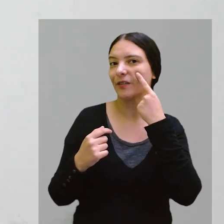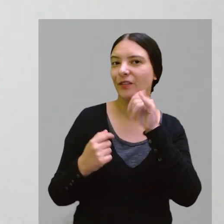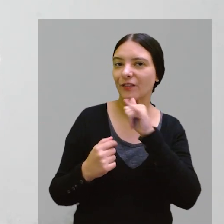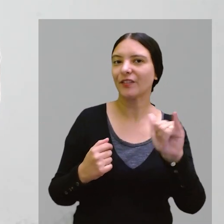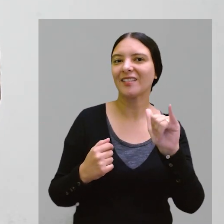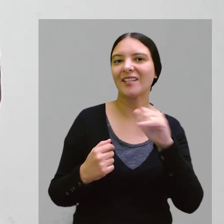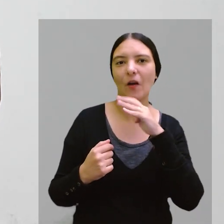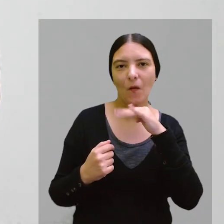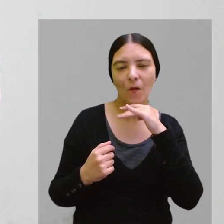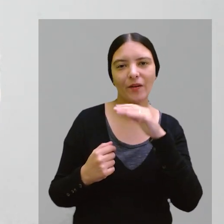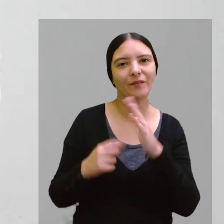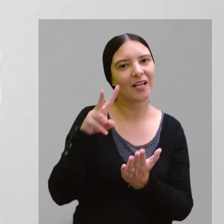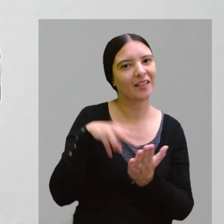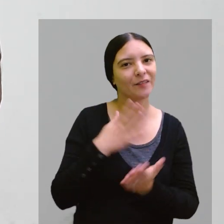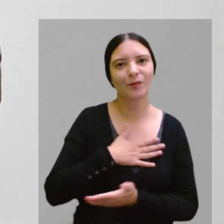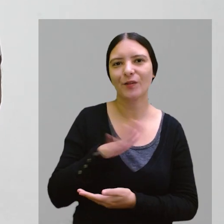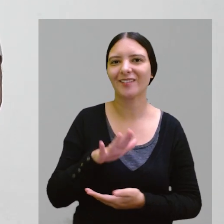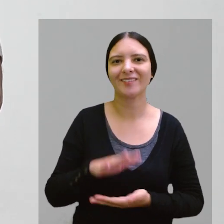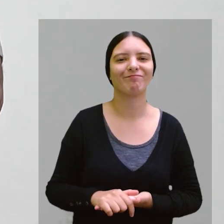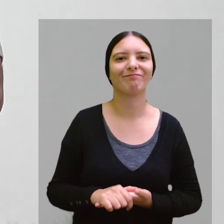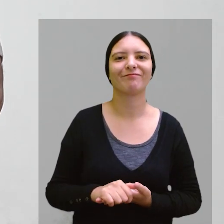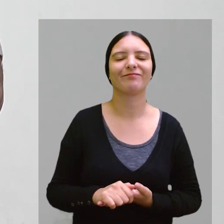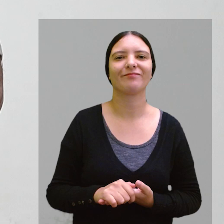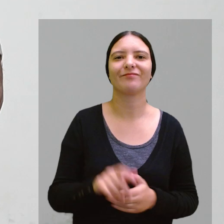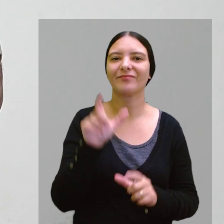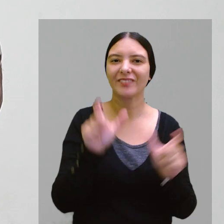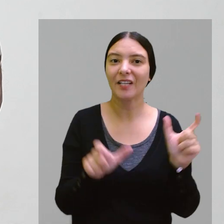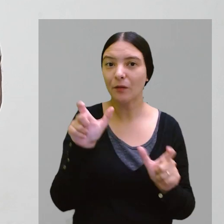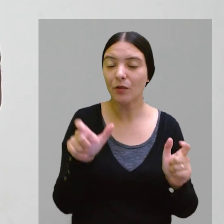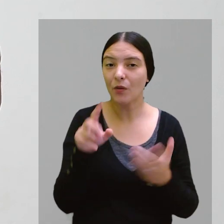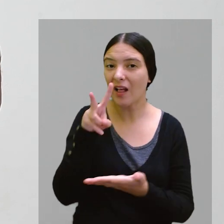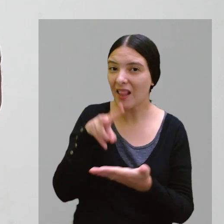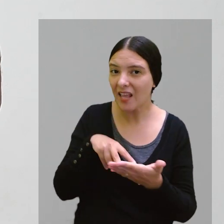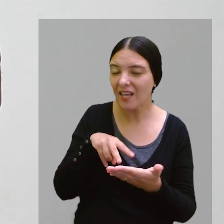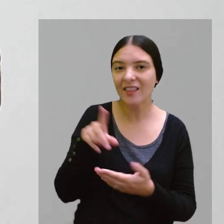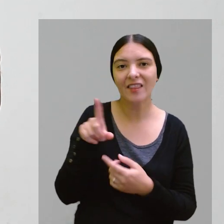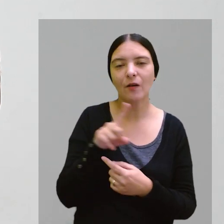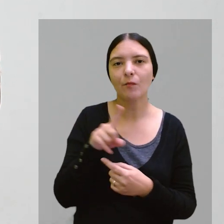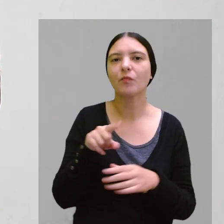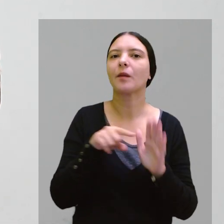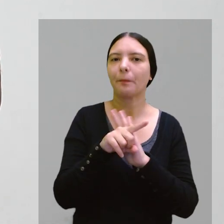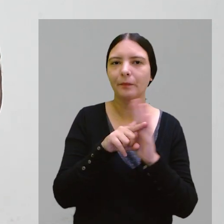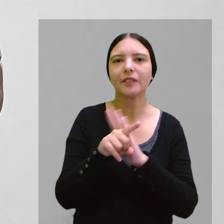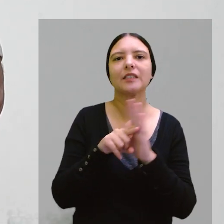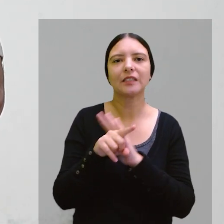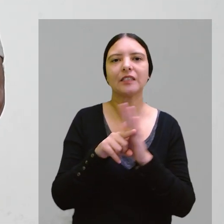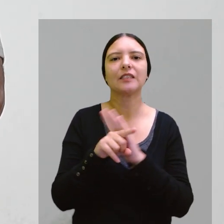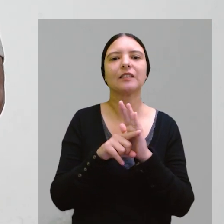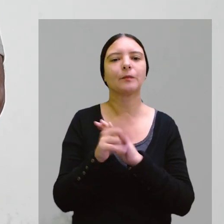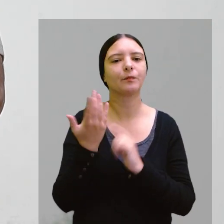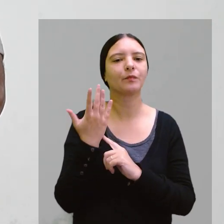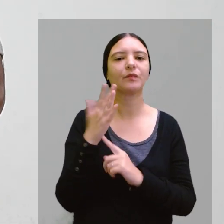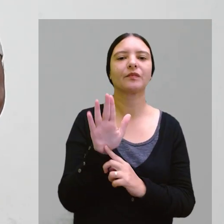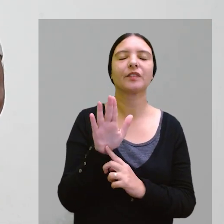para vocês que não gostam de ler. As pessoas que não leem, foi feita uma pesquisa